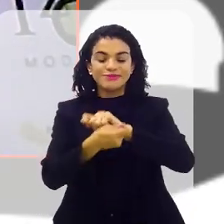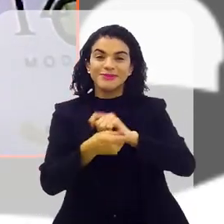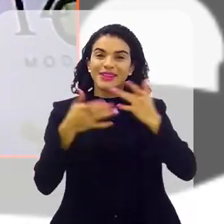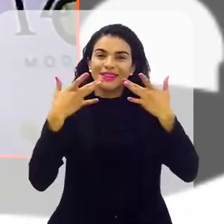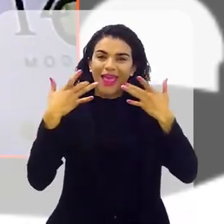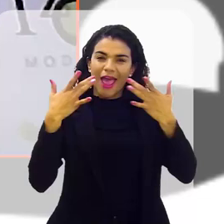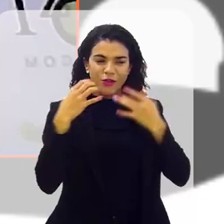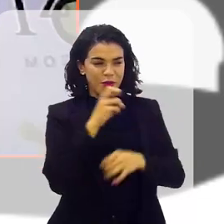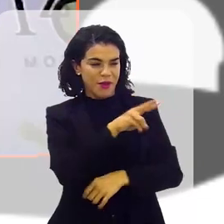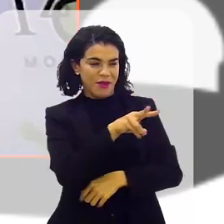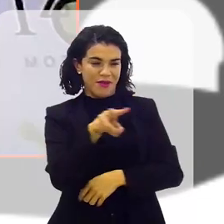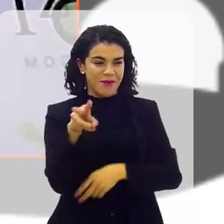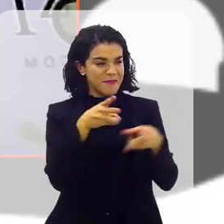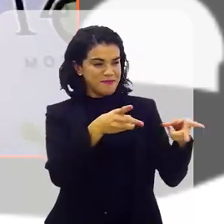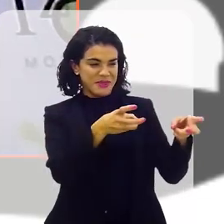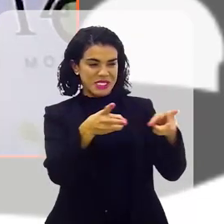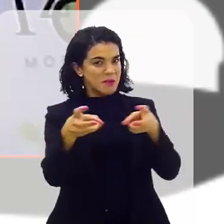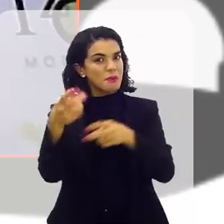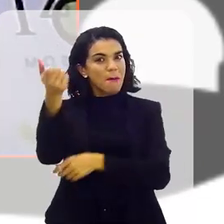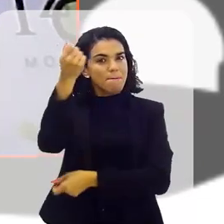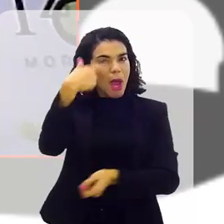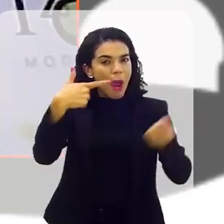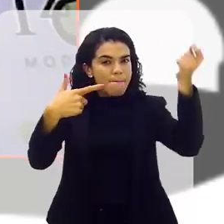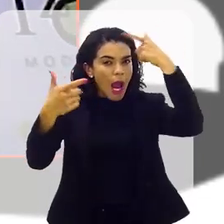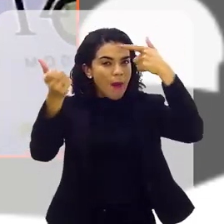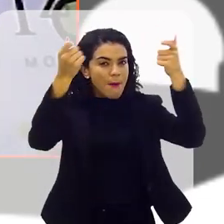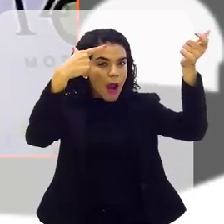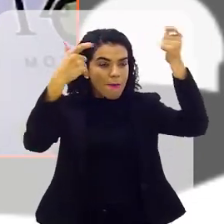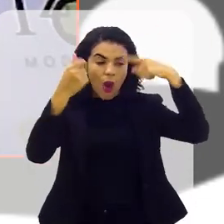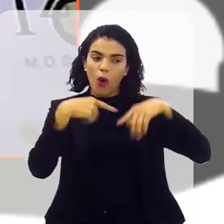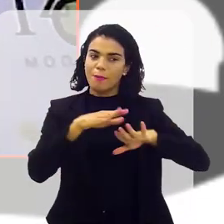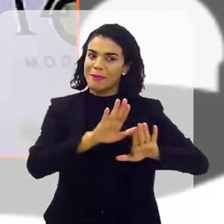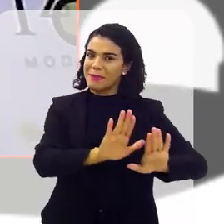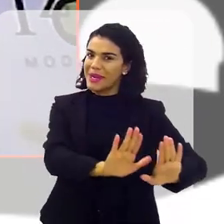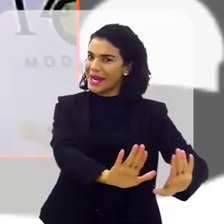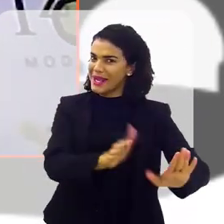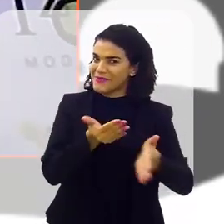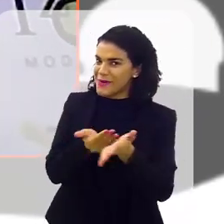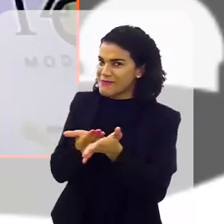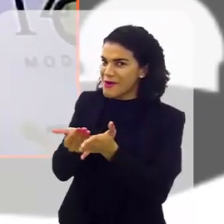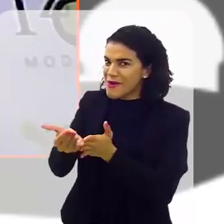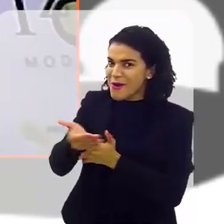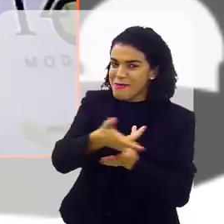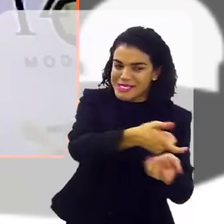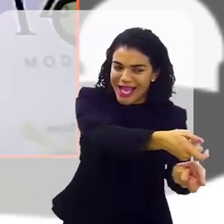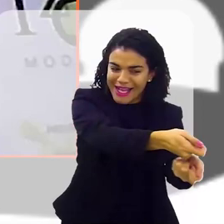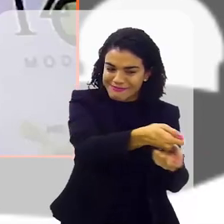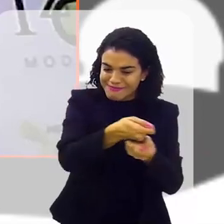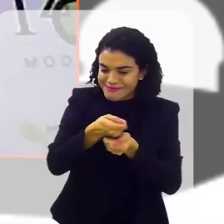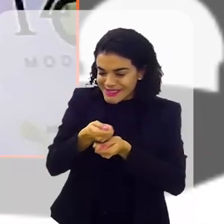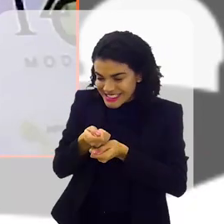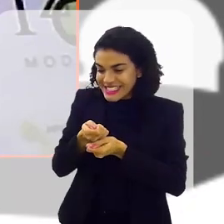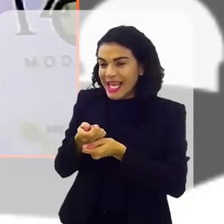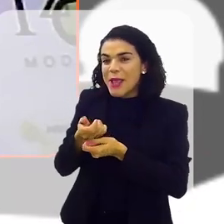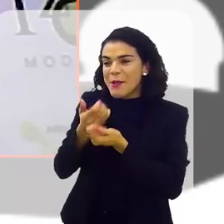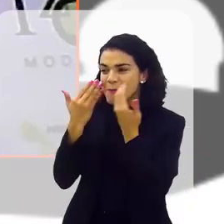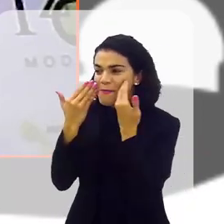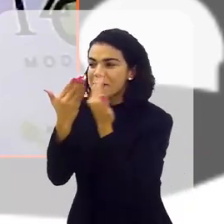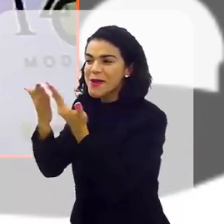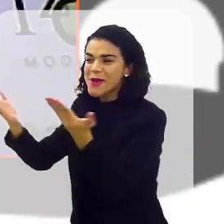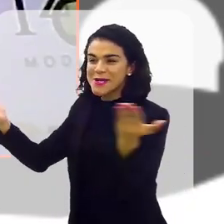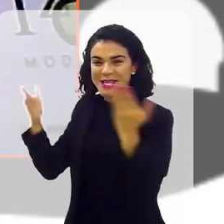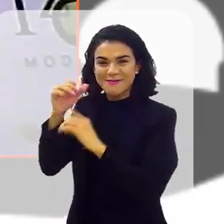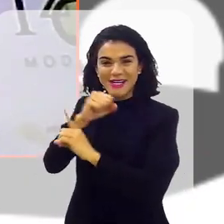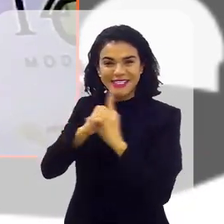porque quando eu vi que os meninos muito talento eu falei Opa vamos começar então a puxar um pouquinho mais e mostrar